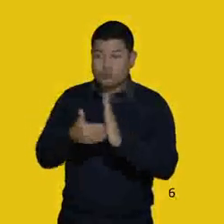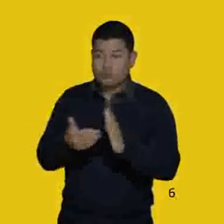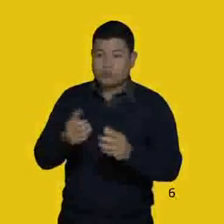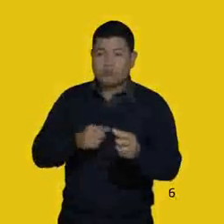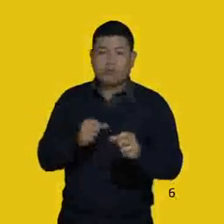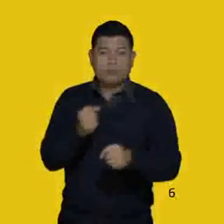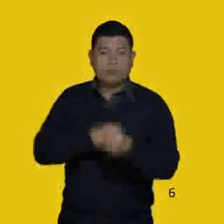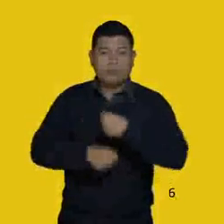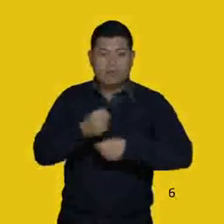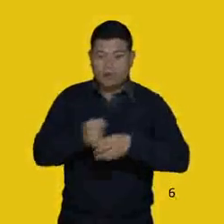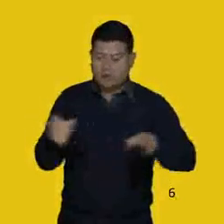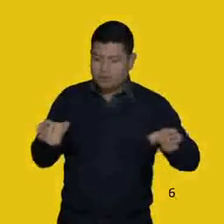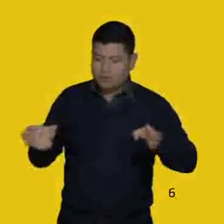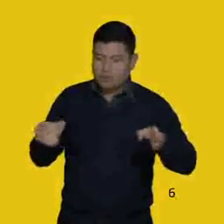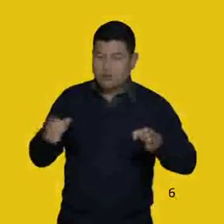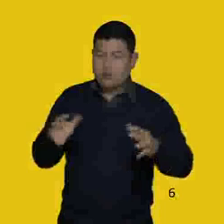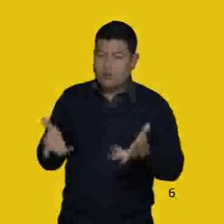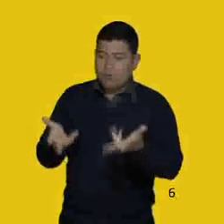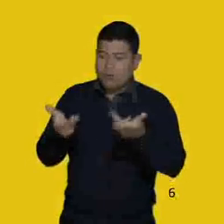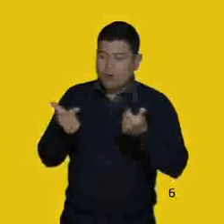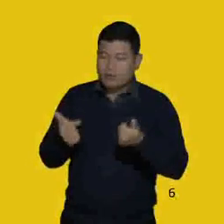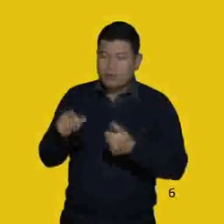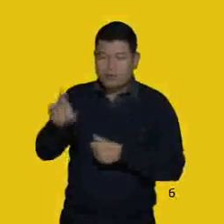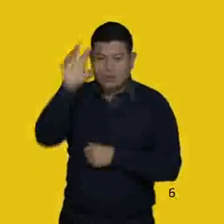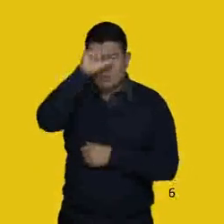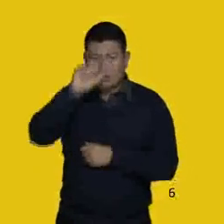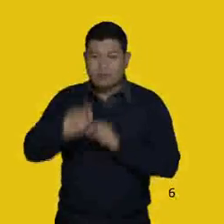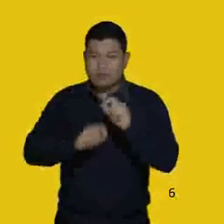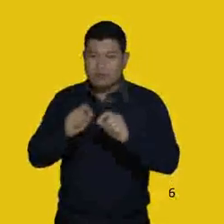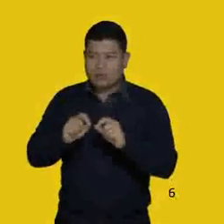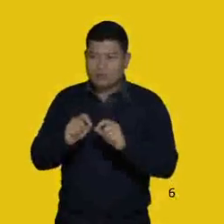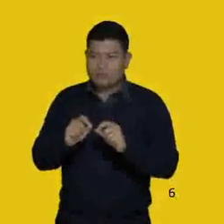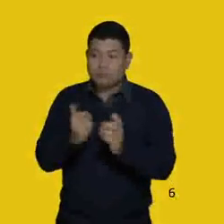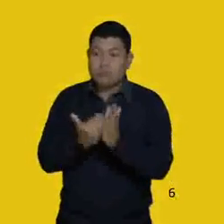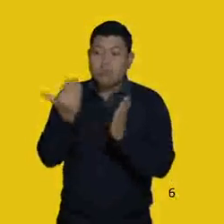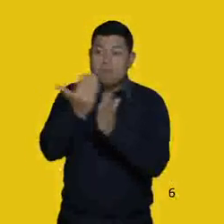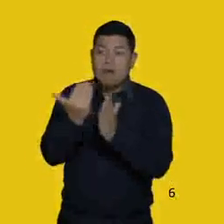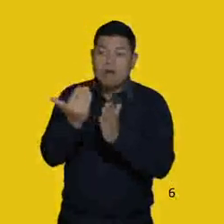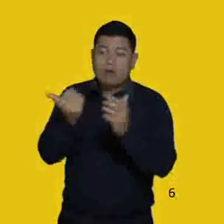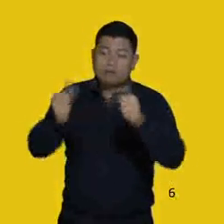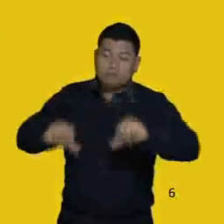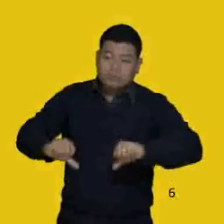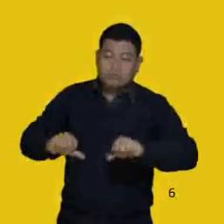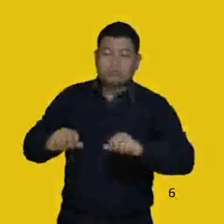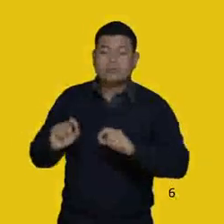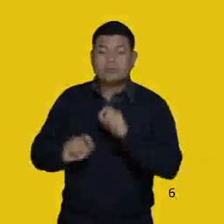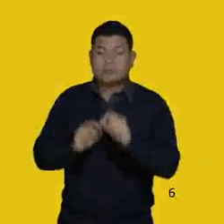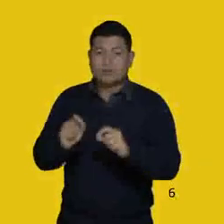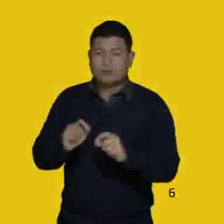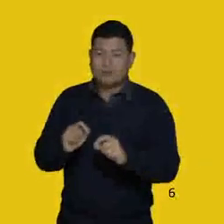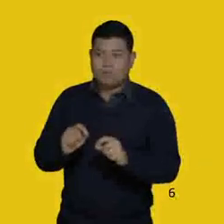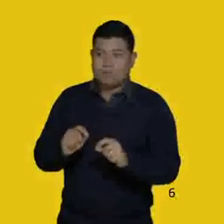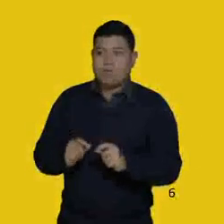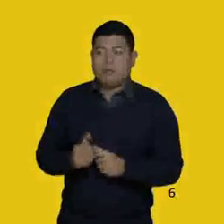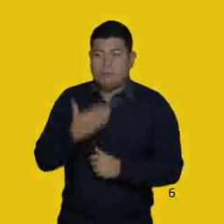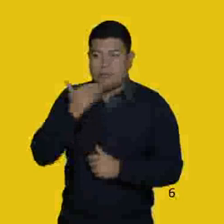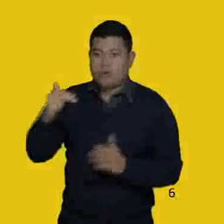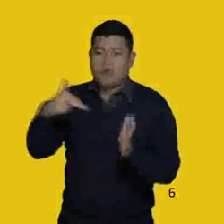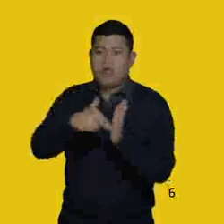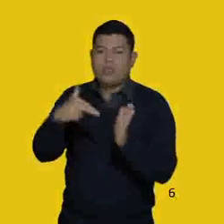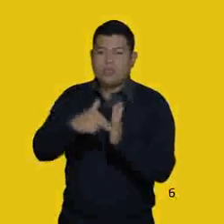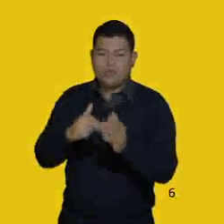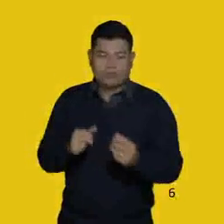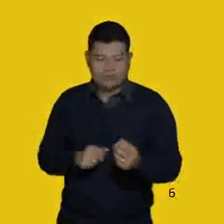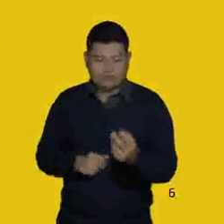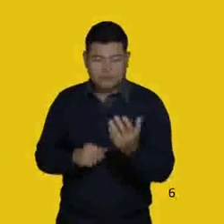ano a qualidade o que ele consegue demonstrar ao invés de só considerar a nota que ele tirou n umaa outra prova